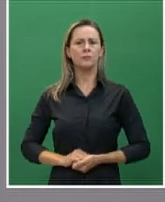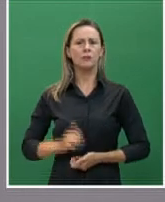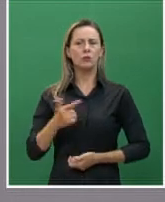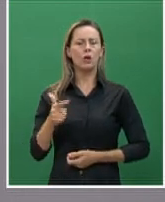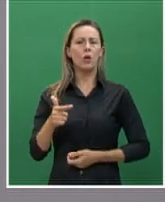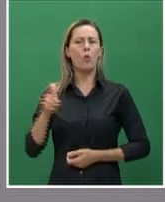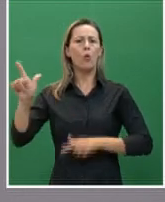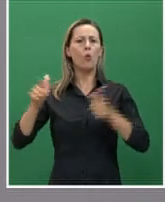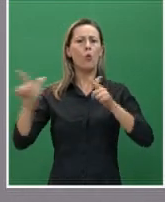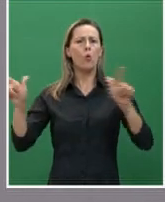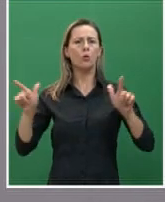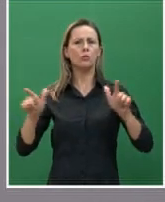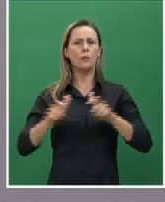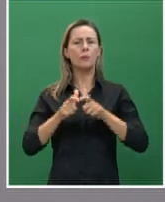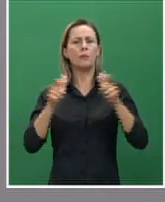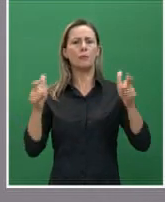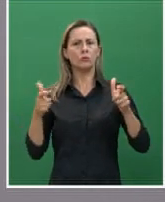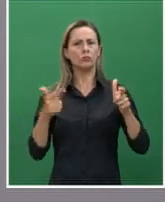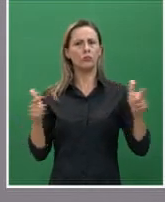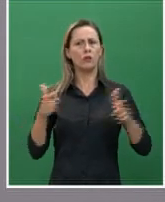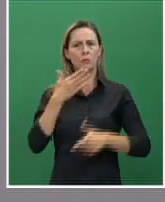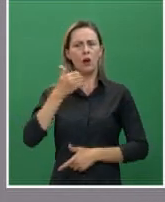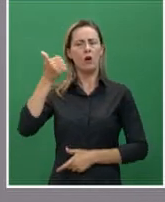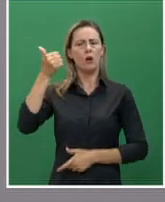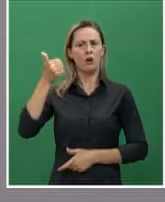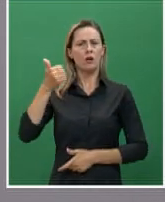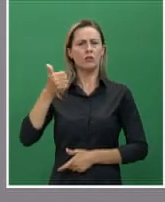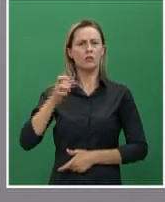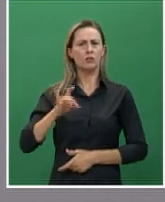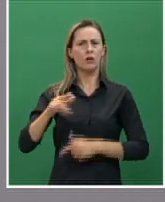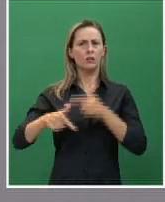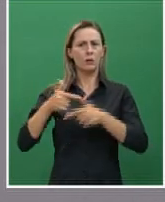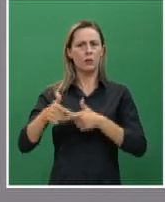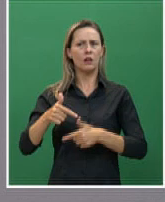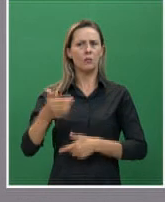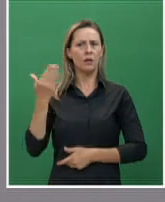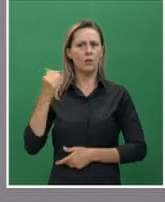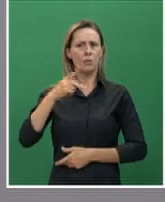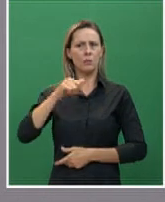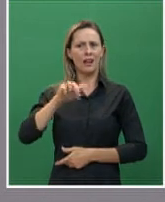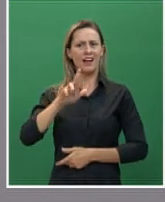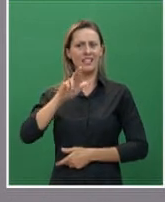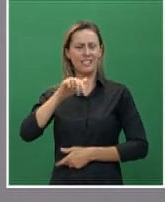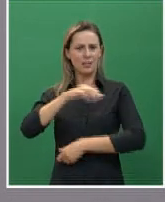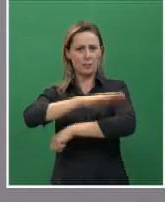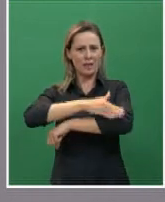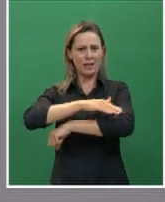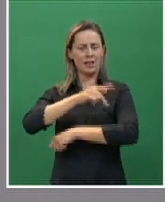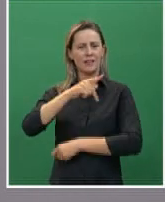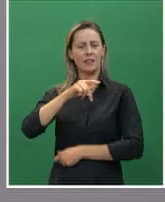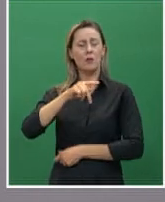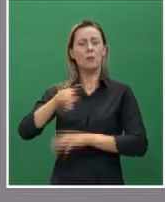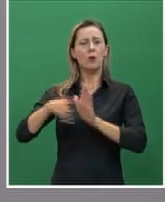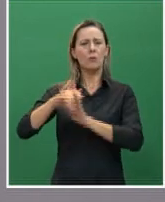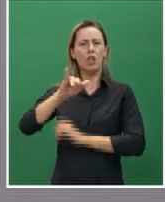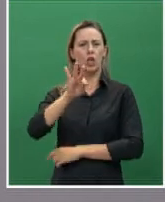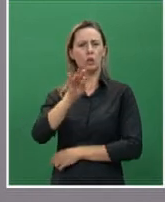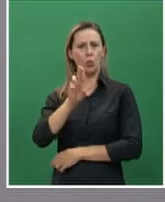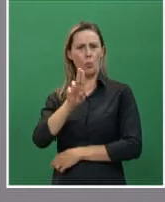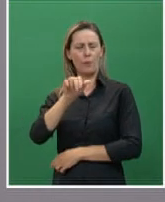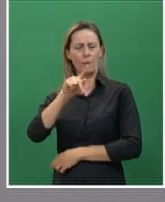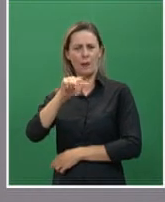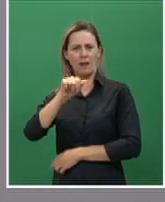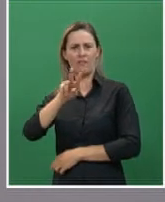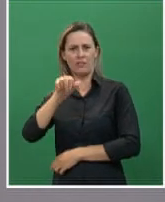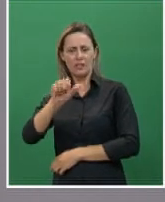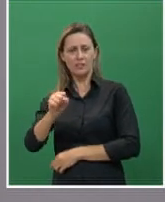que eu faço é de grande porte foi feito a não ser o interminável parte das itoupavas né que ainda não terminou e o grande questionamento que fica com